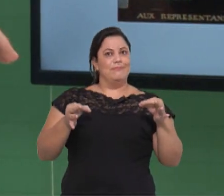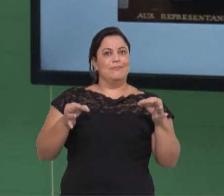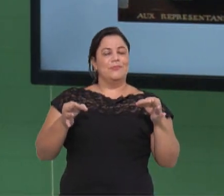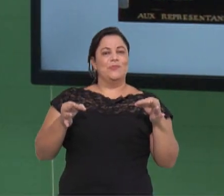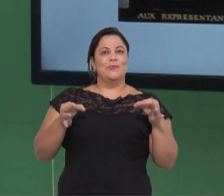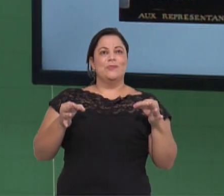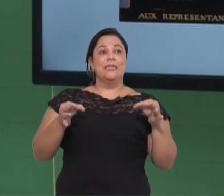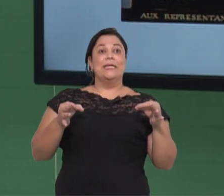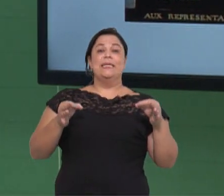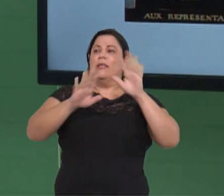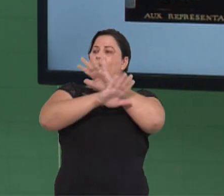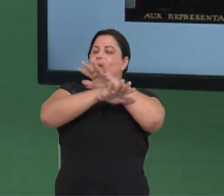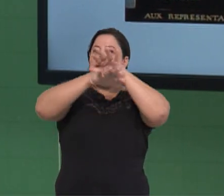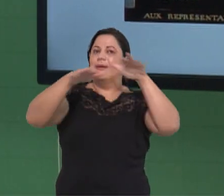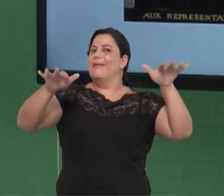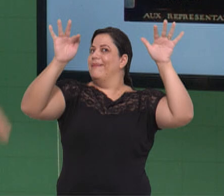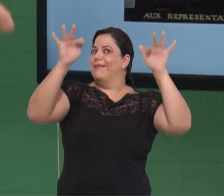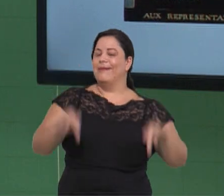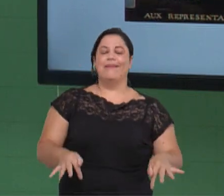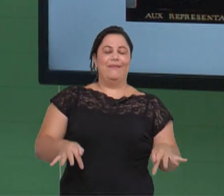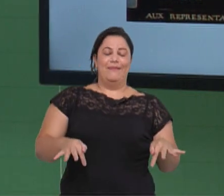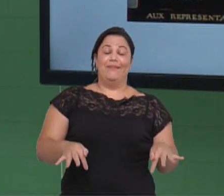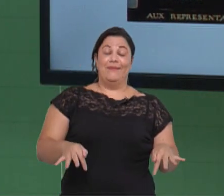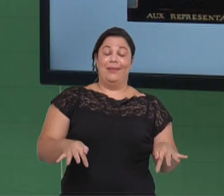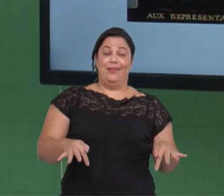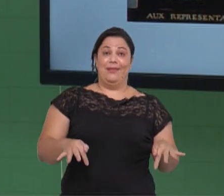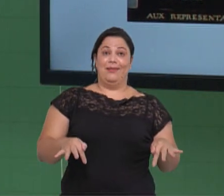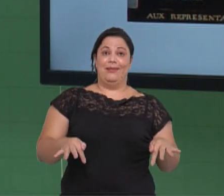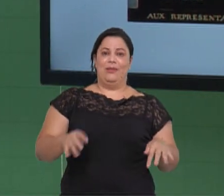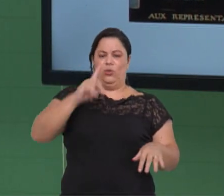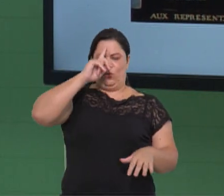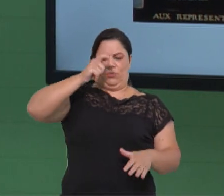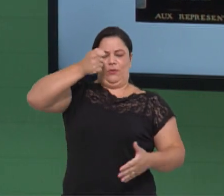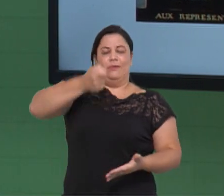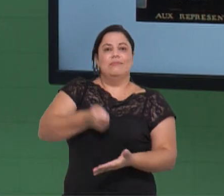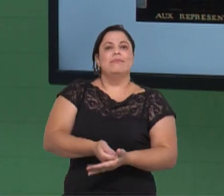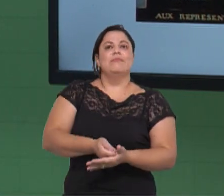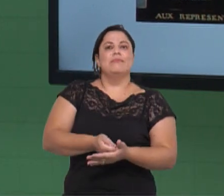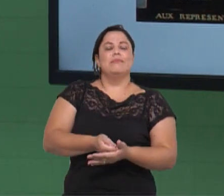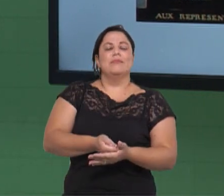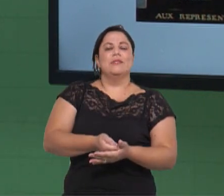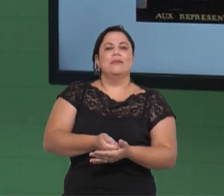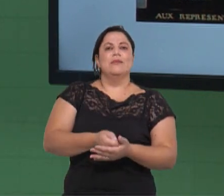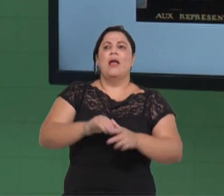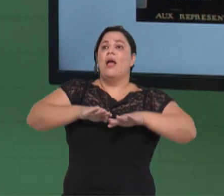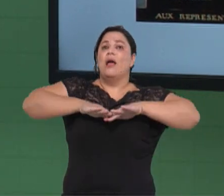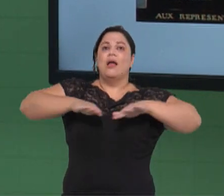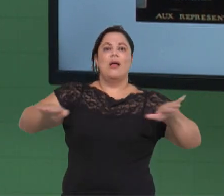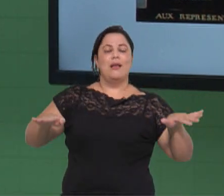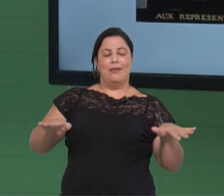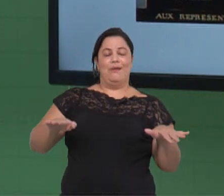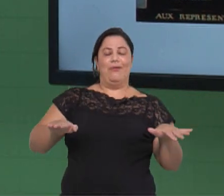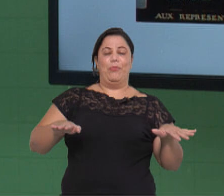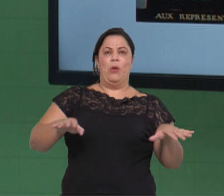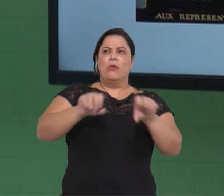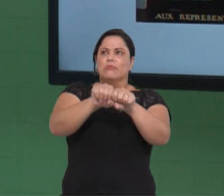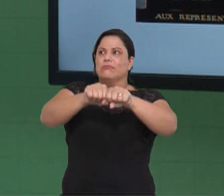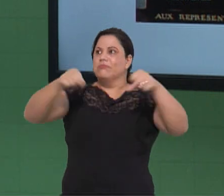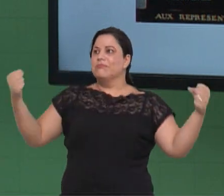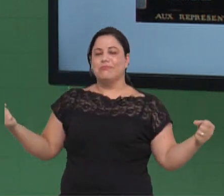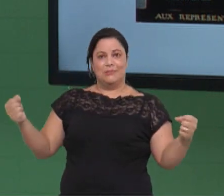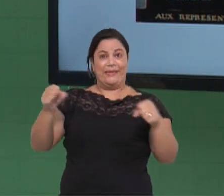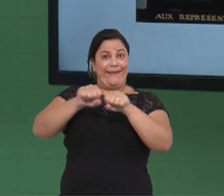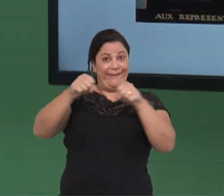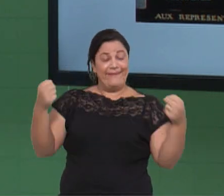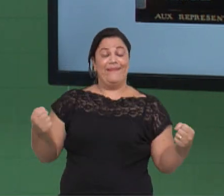eu tenho o fim do antigo regime, eu tenho o fim do absolutismo. Por que a queda da Bastilha é tão simbólica? Porque